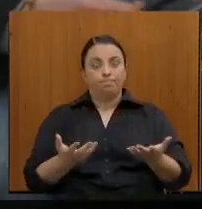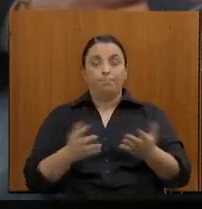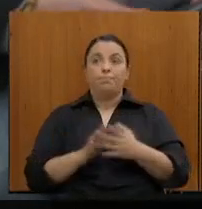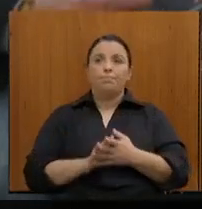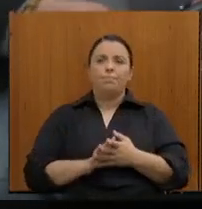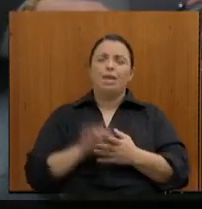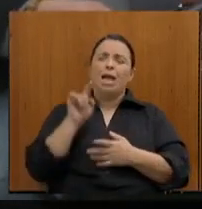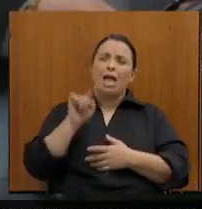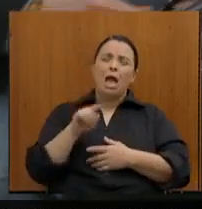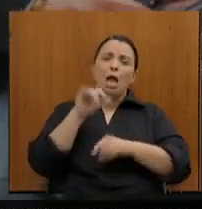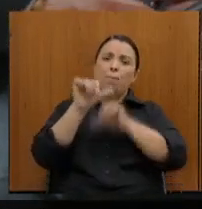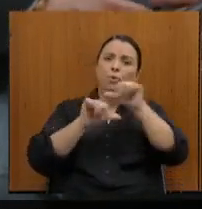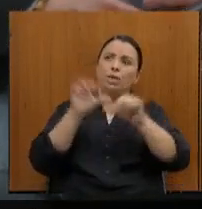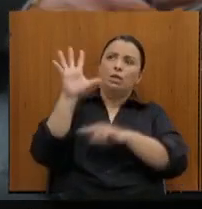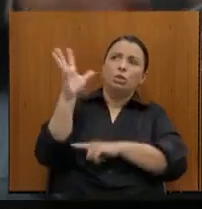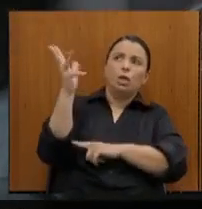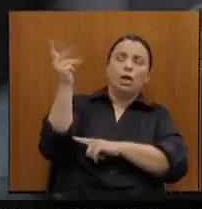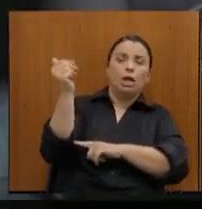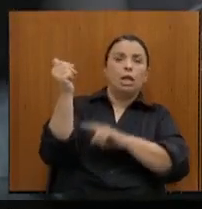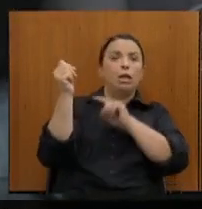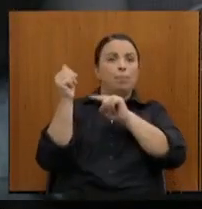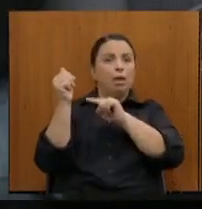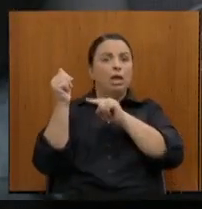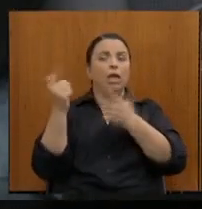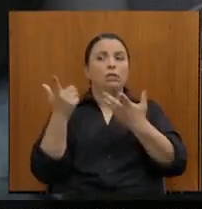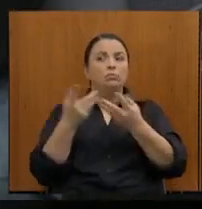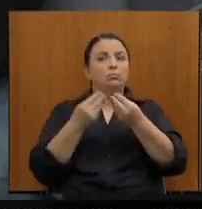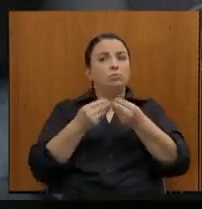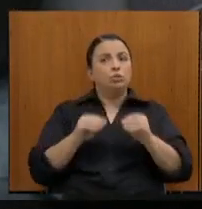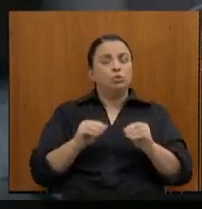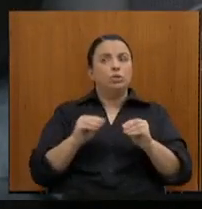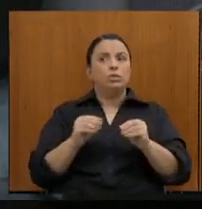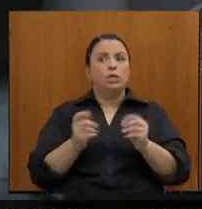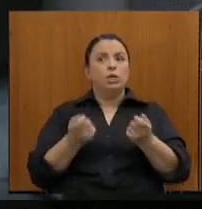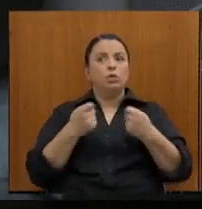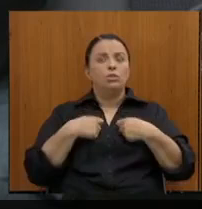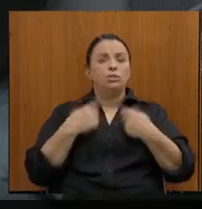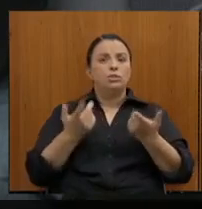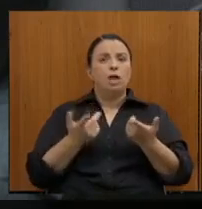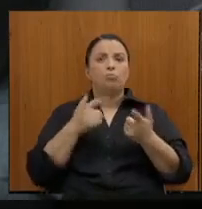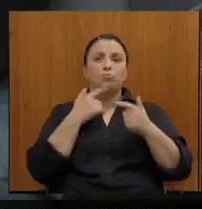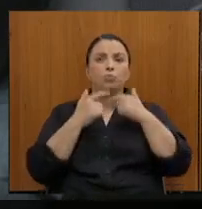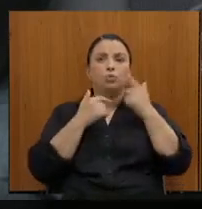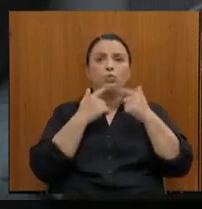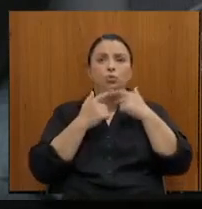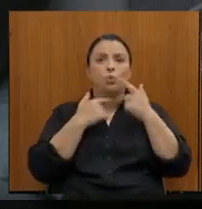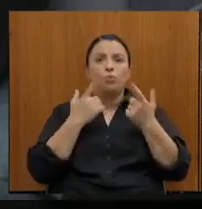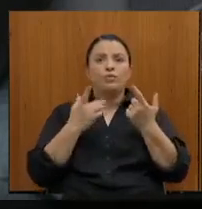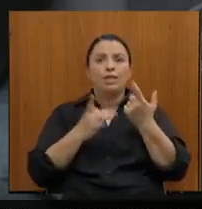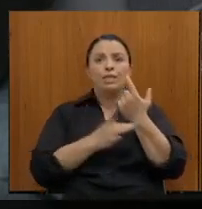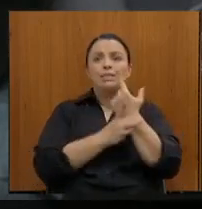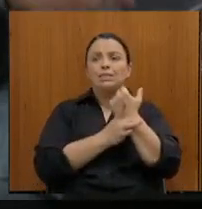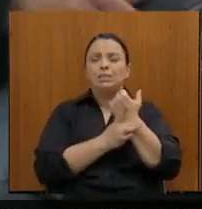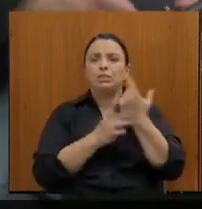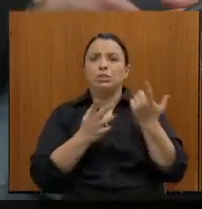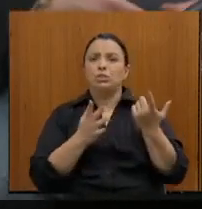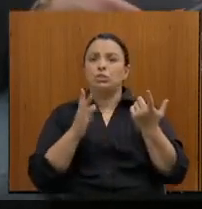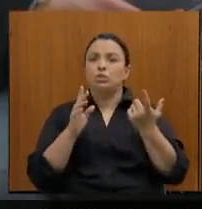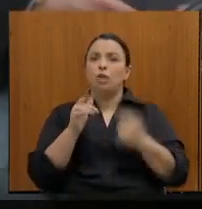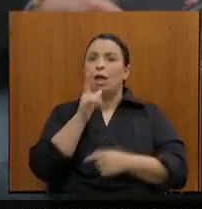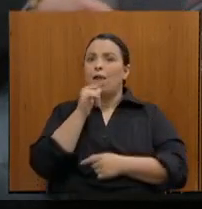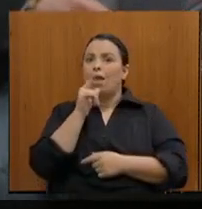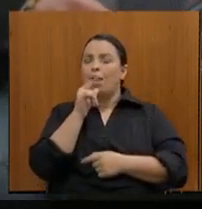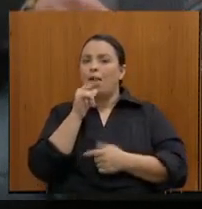cedo no zona era a incerteza EA insegurança e dica fazendo desmoronar em